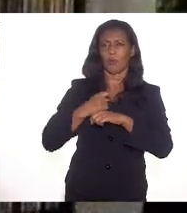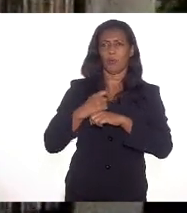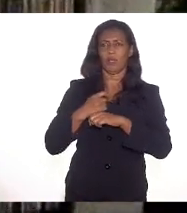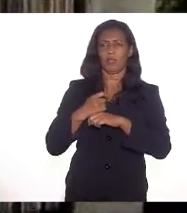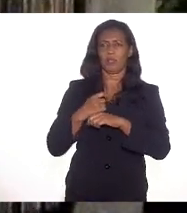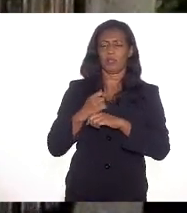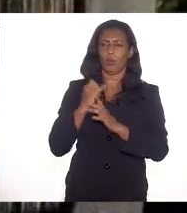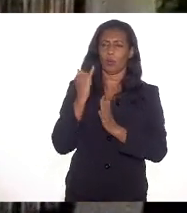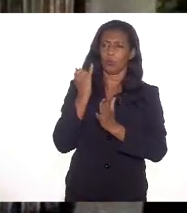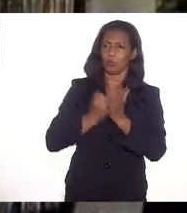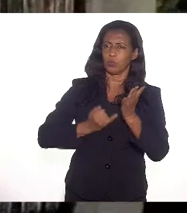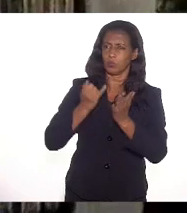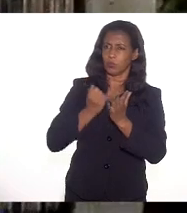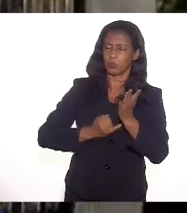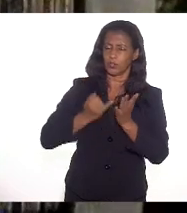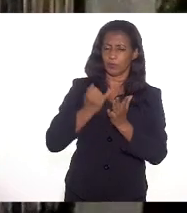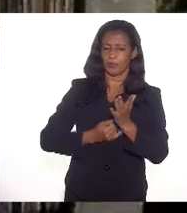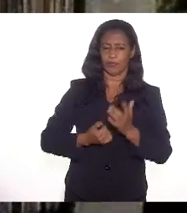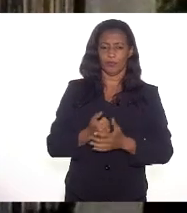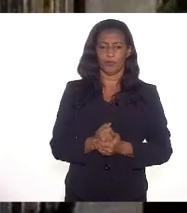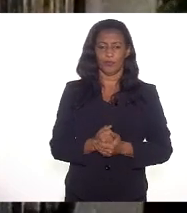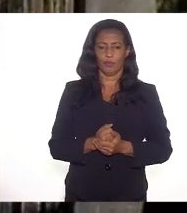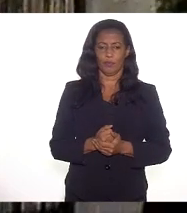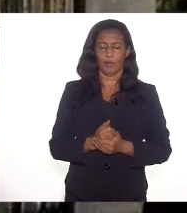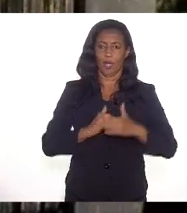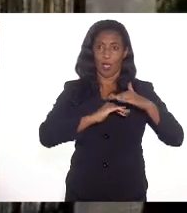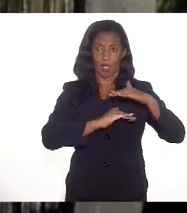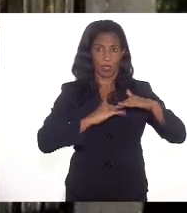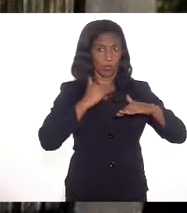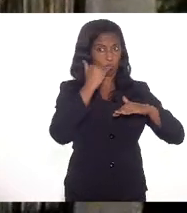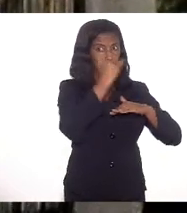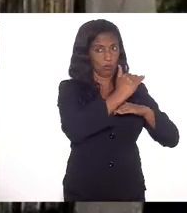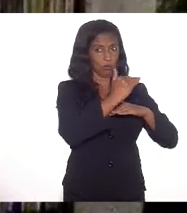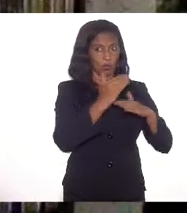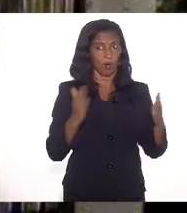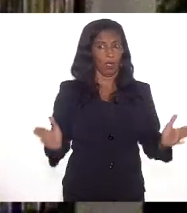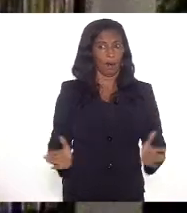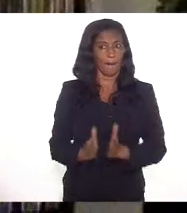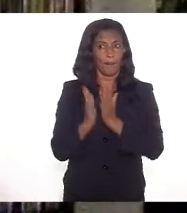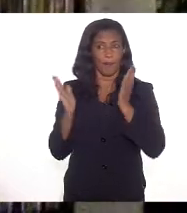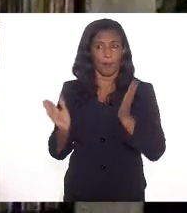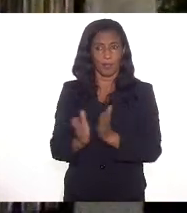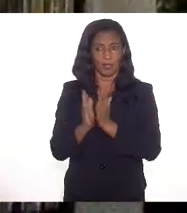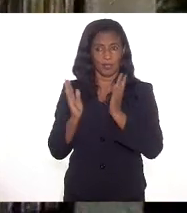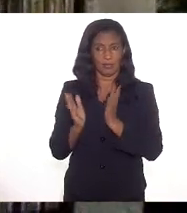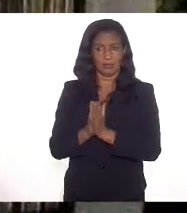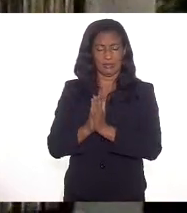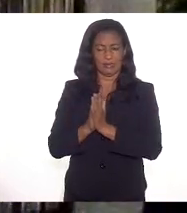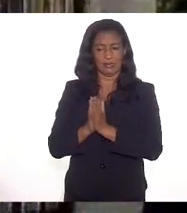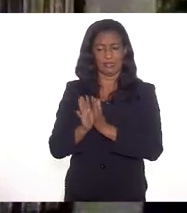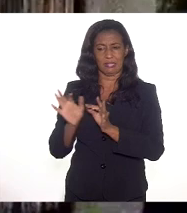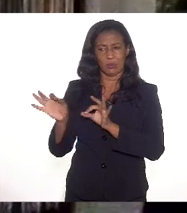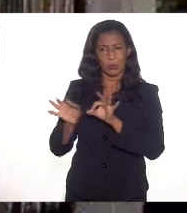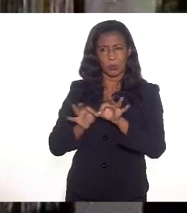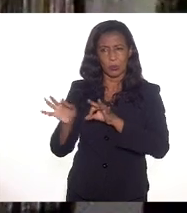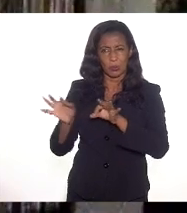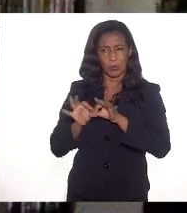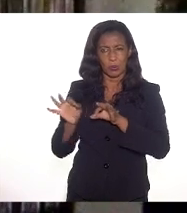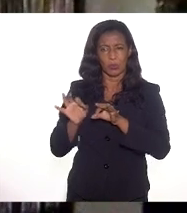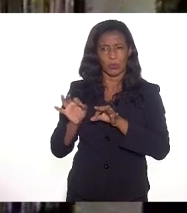receitas? A superação da pobreza passa realmente por um plano permanente de distribuição de